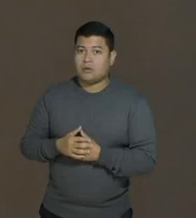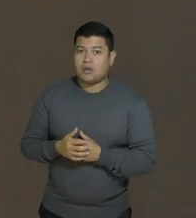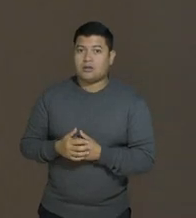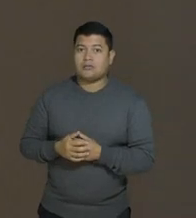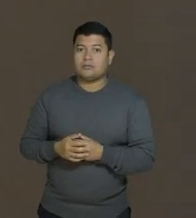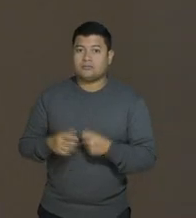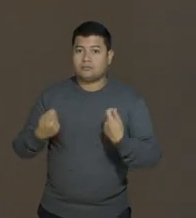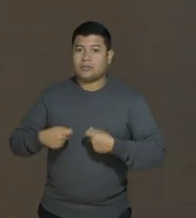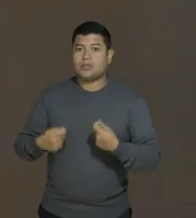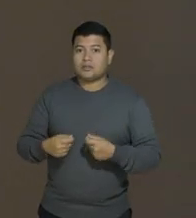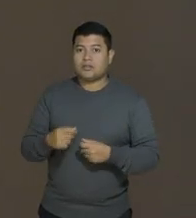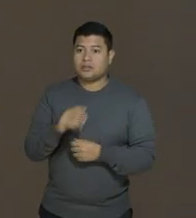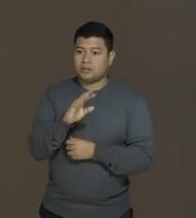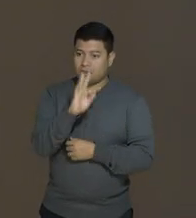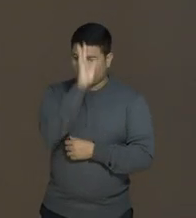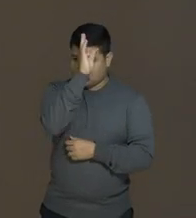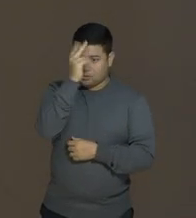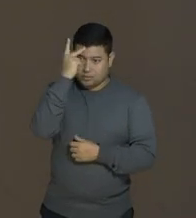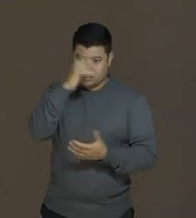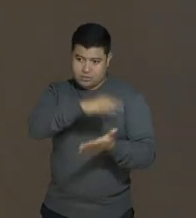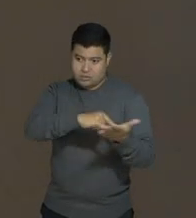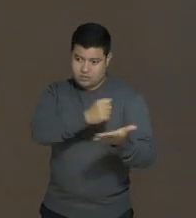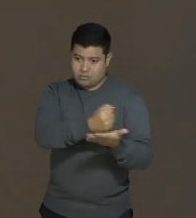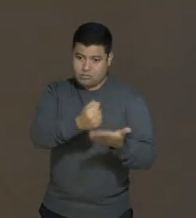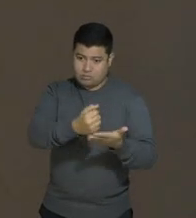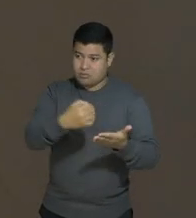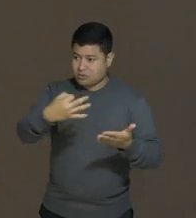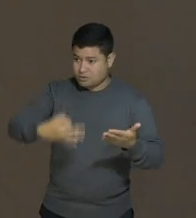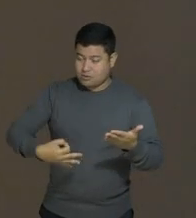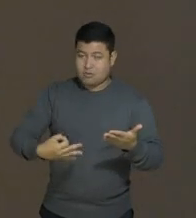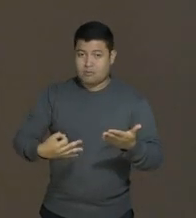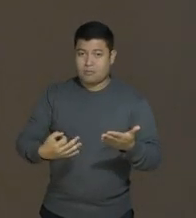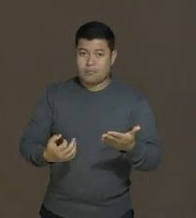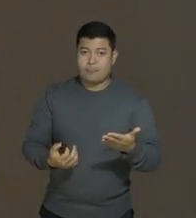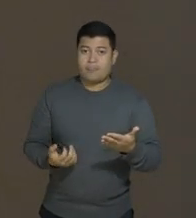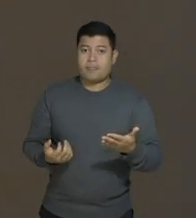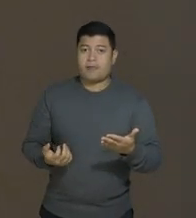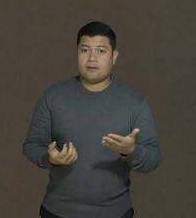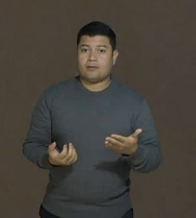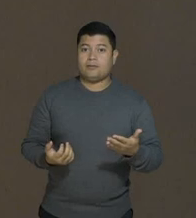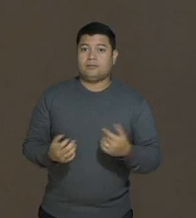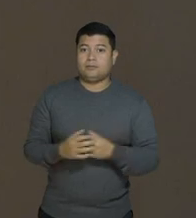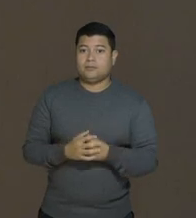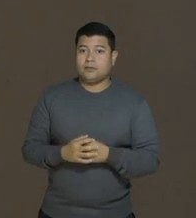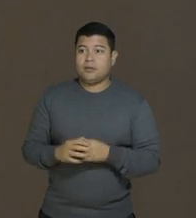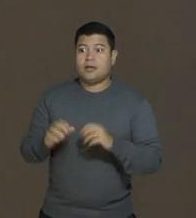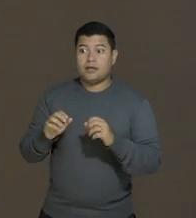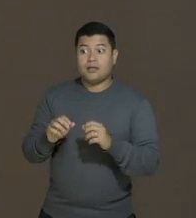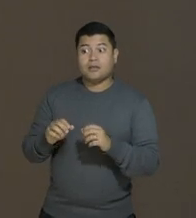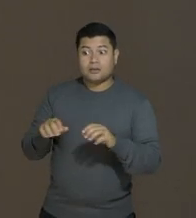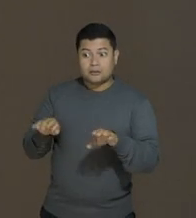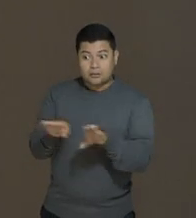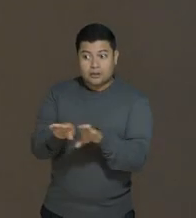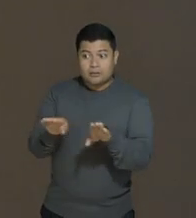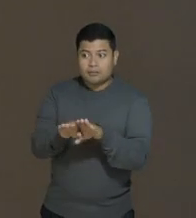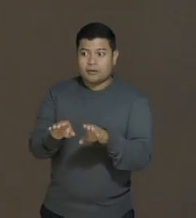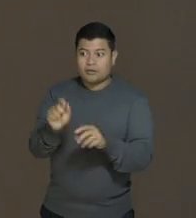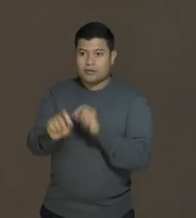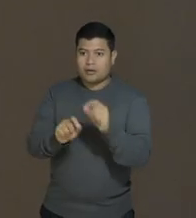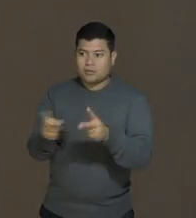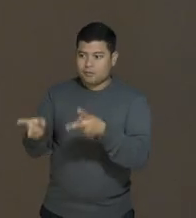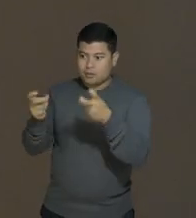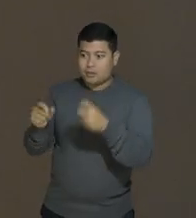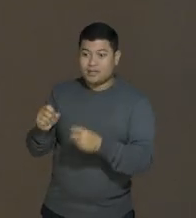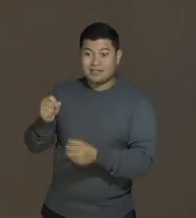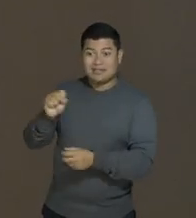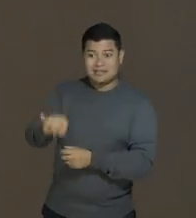ter o laudo de TDAH. E é como eu disse, o TDAH tem que estar atrapalhando. Às vezes, o que